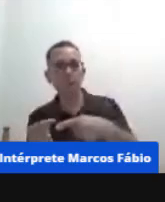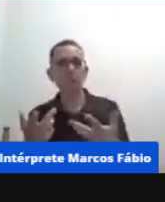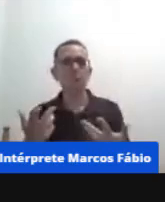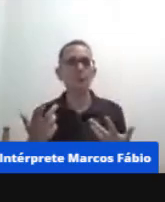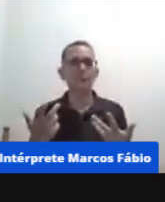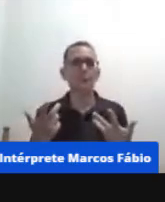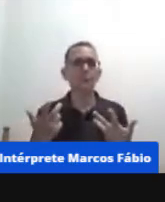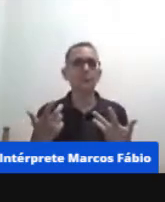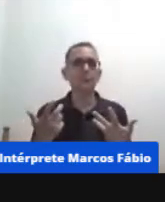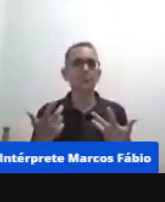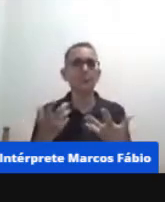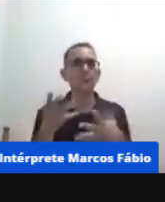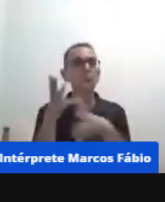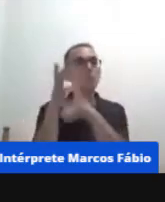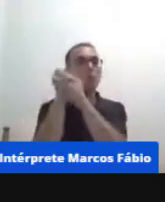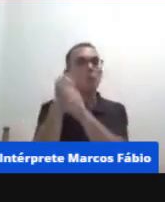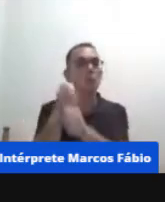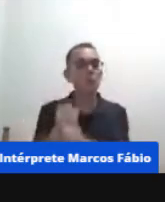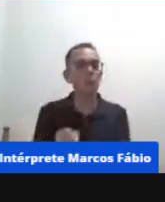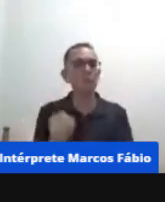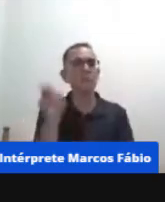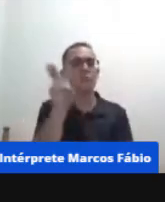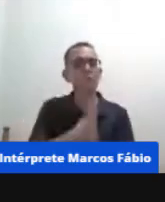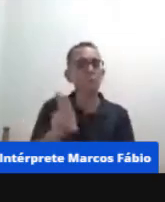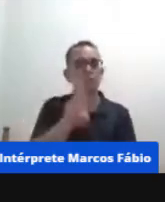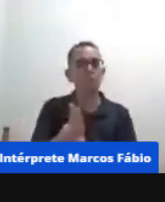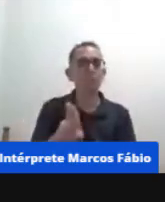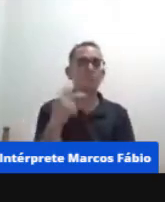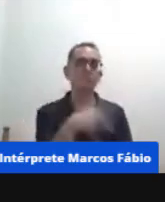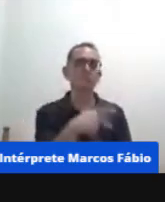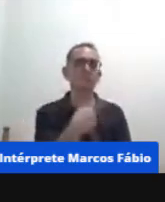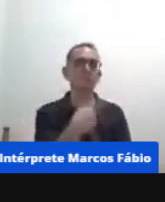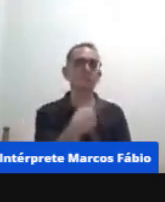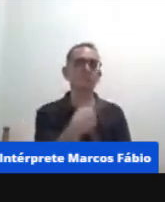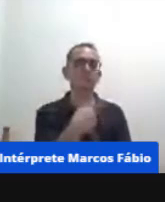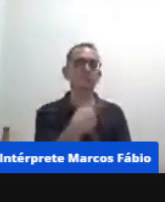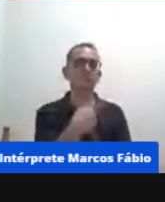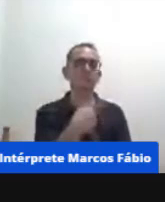contagem, de uso dessa habilidade. É interessante aí